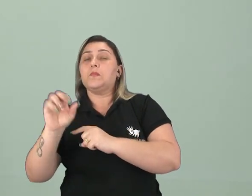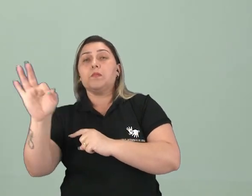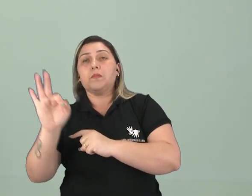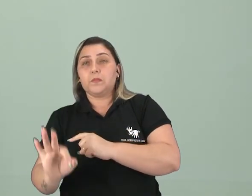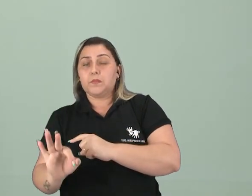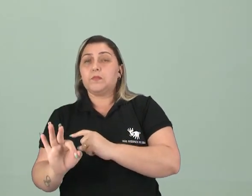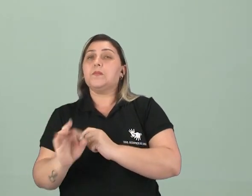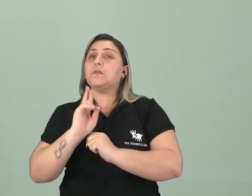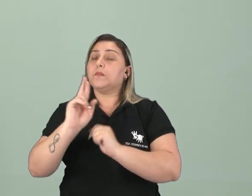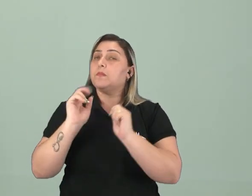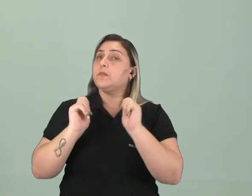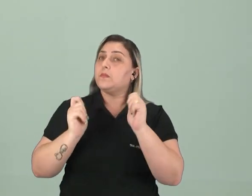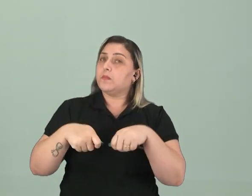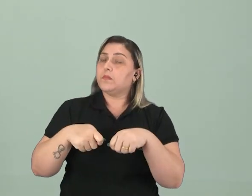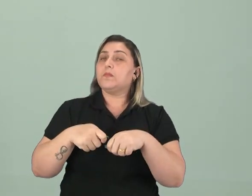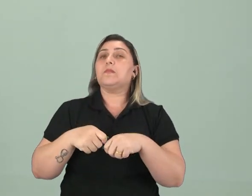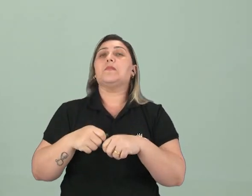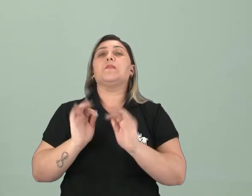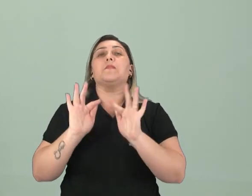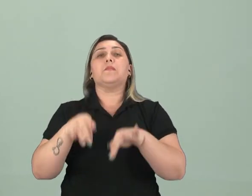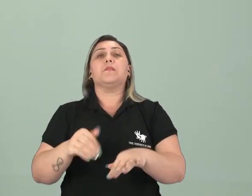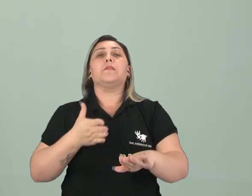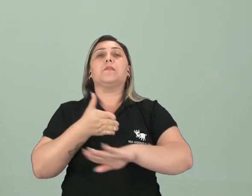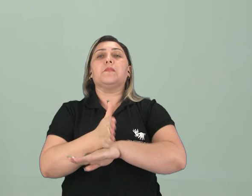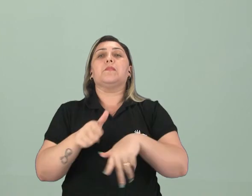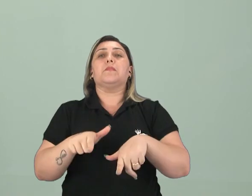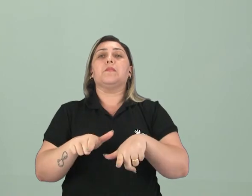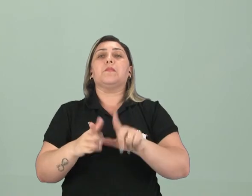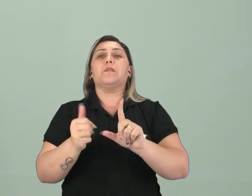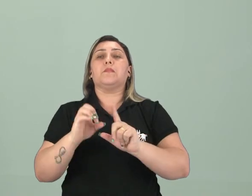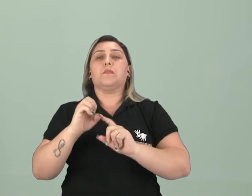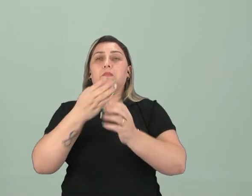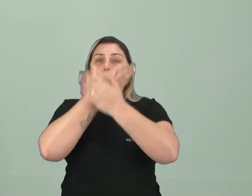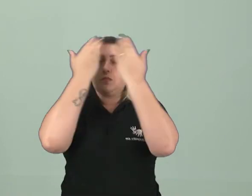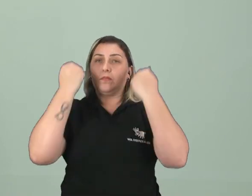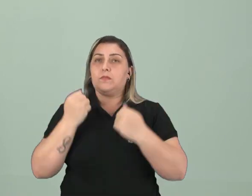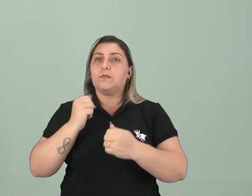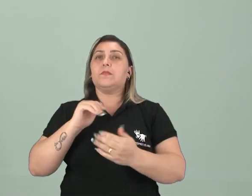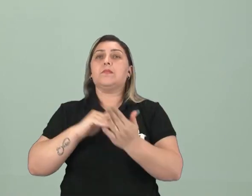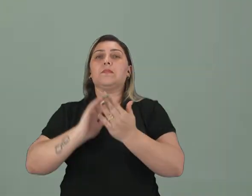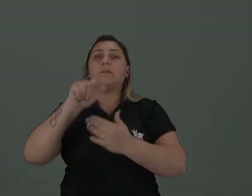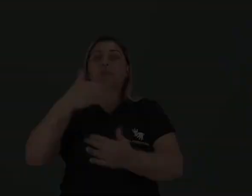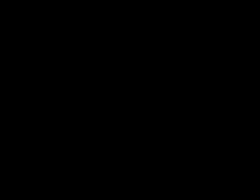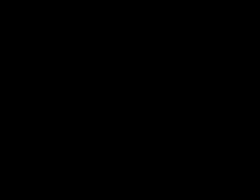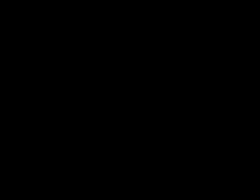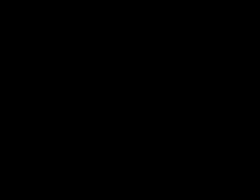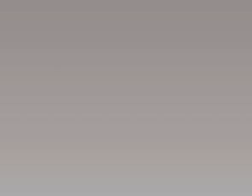bom? E aqui a gente fecha a nossa aula. Não esqueça de entrar na plataforma Eduque e até a próxima aula, pessoal.